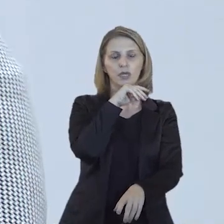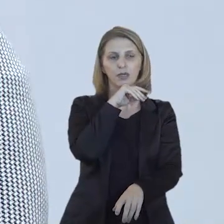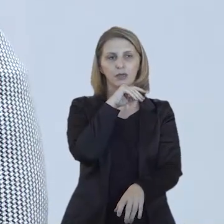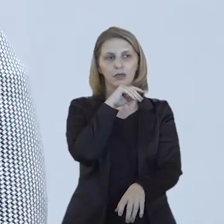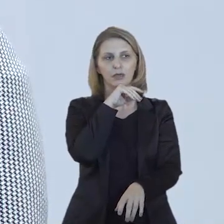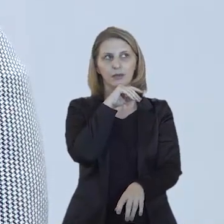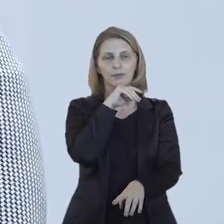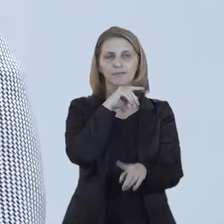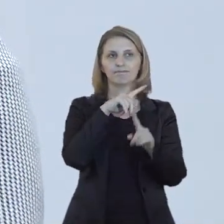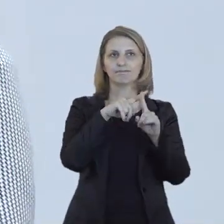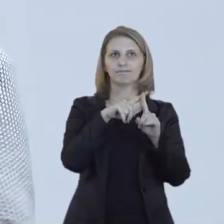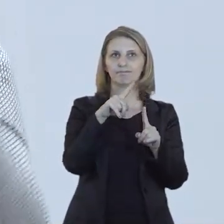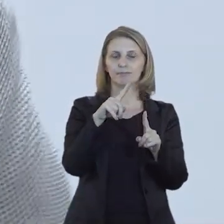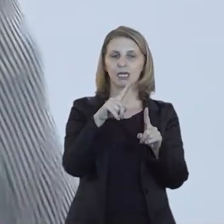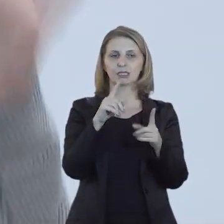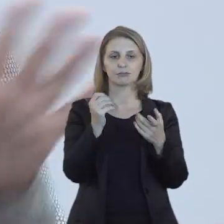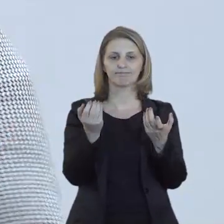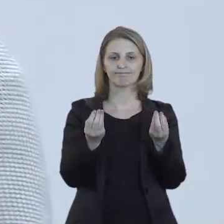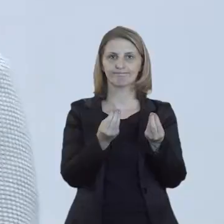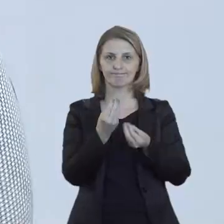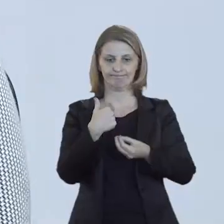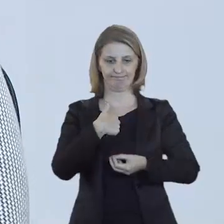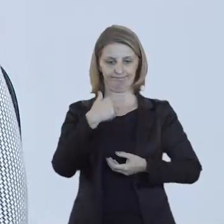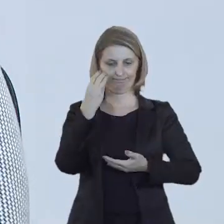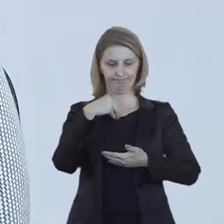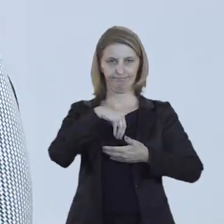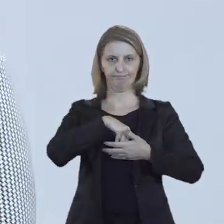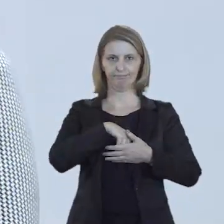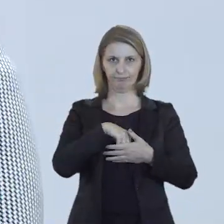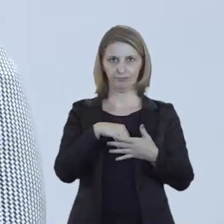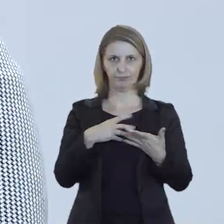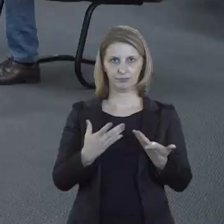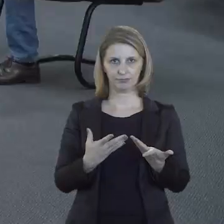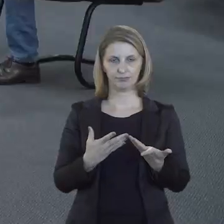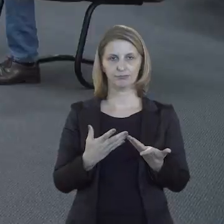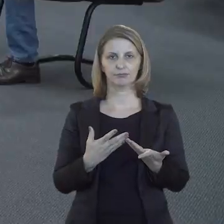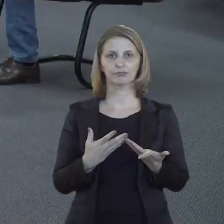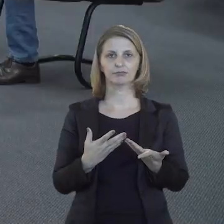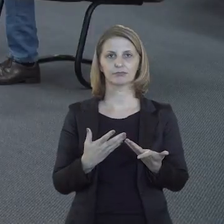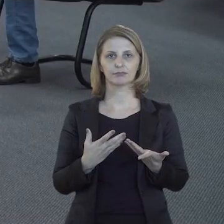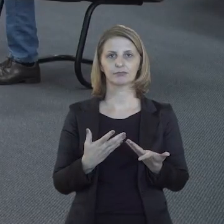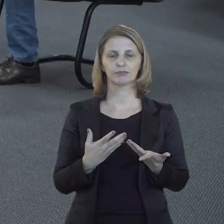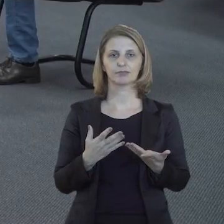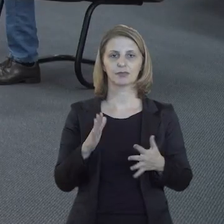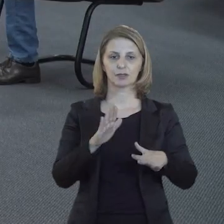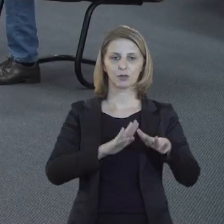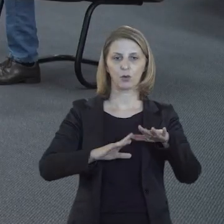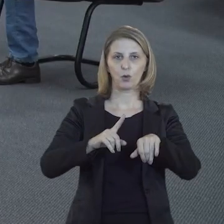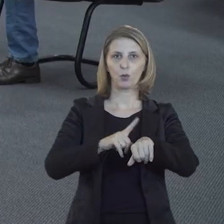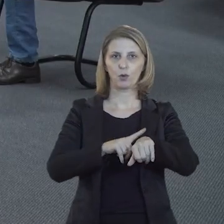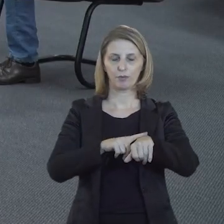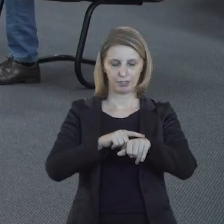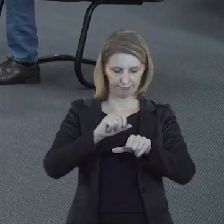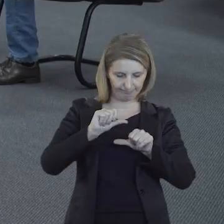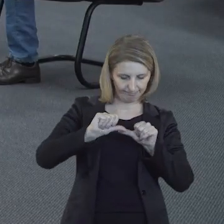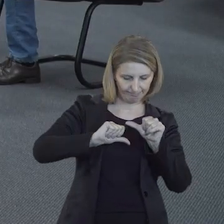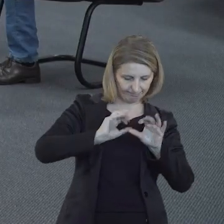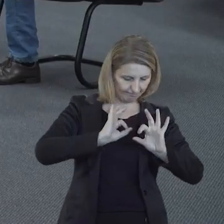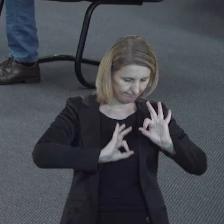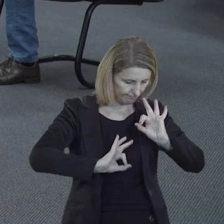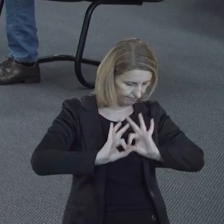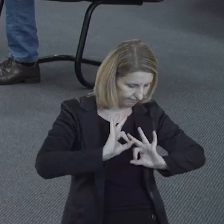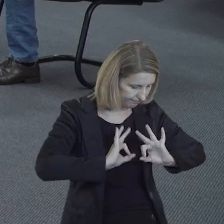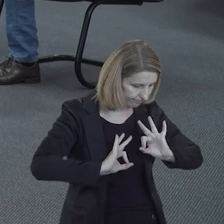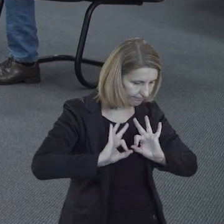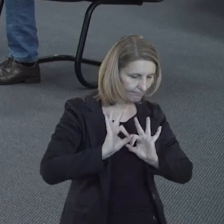A emoção ruim passa e essa pandemia mundial vai passar em algum momento também. E esse momento, assim, né, da